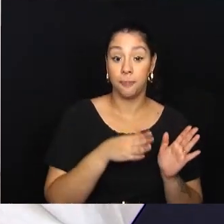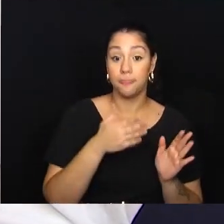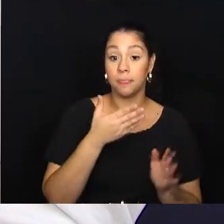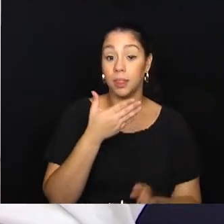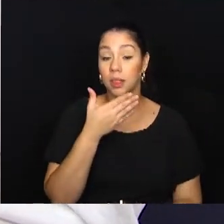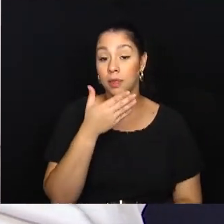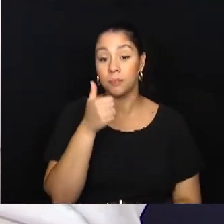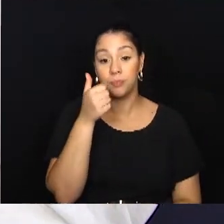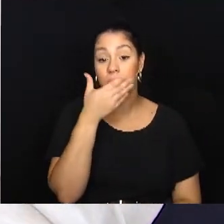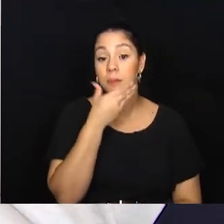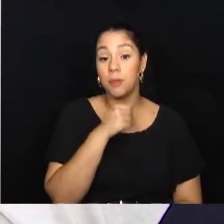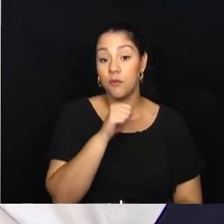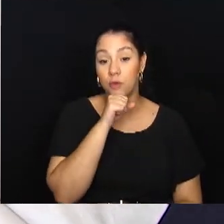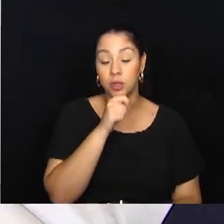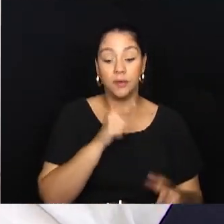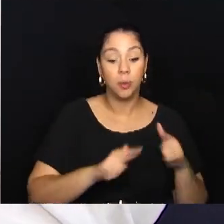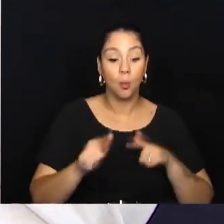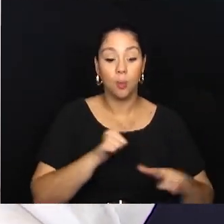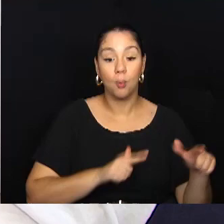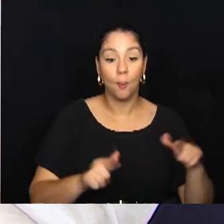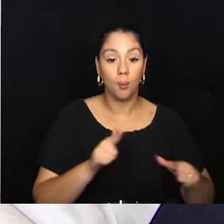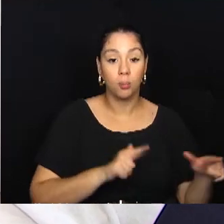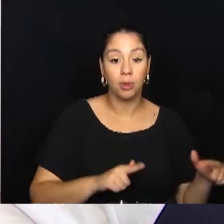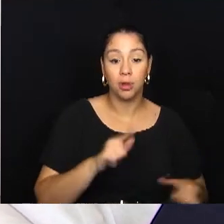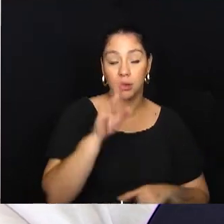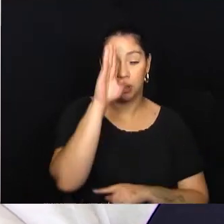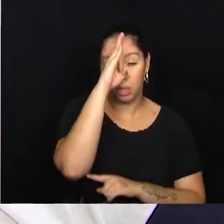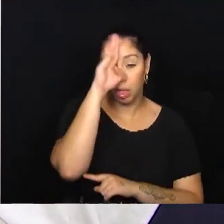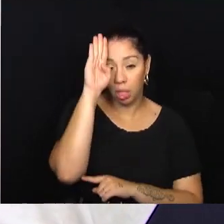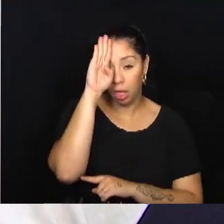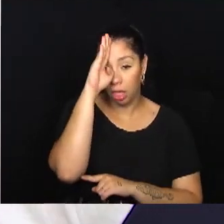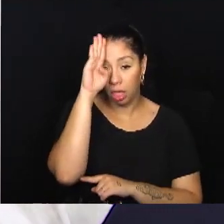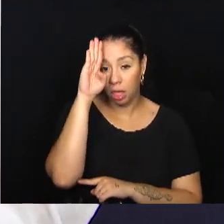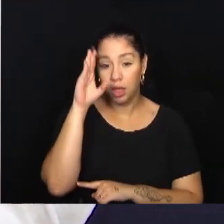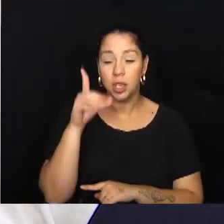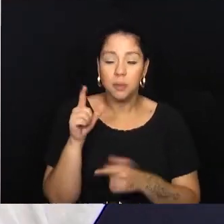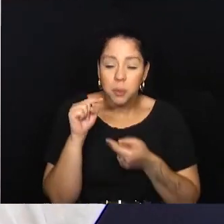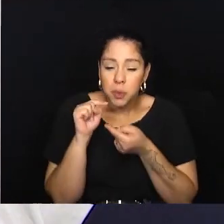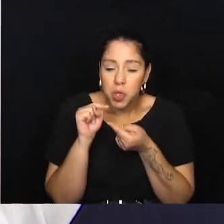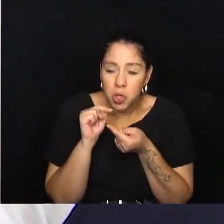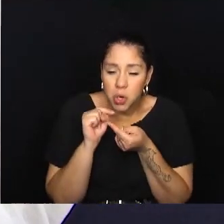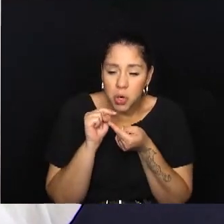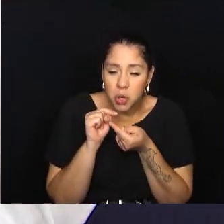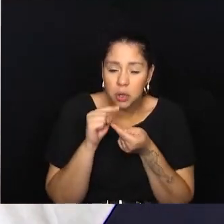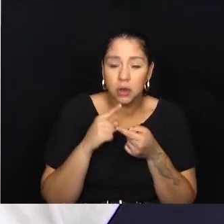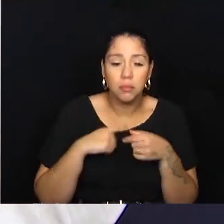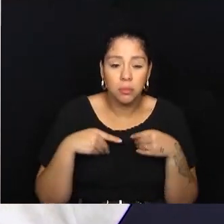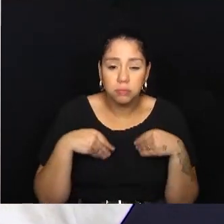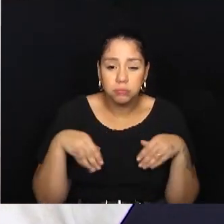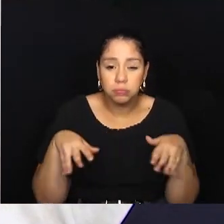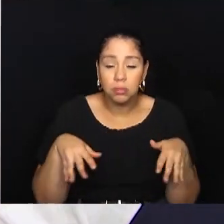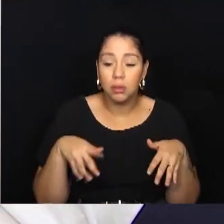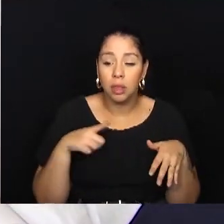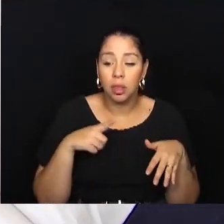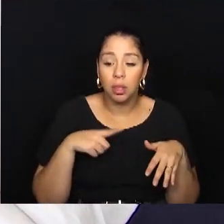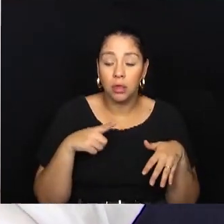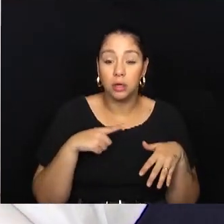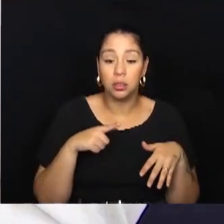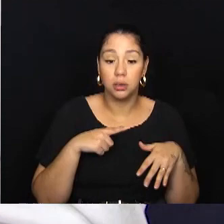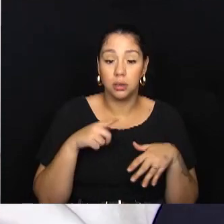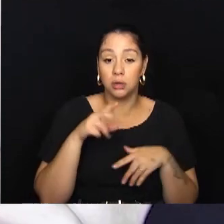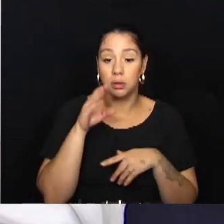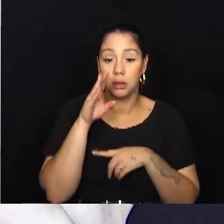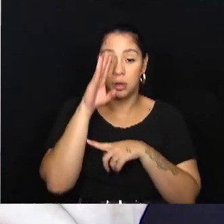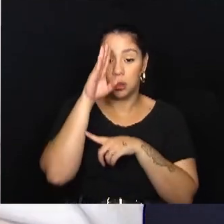assim. Meu avô tava limpando a calçada e deixou ela. E ela, tava empenando ainda, era uma filhotinha, ela